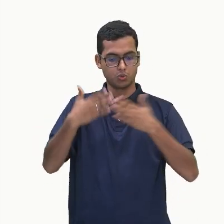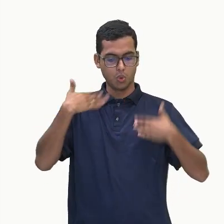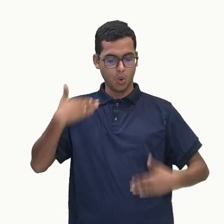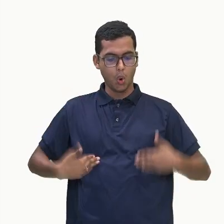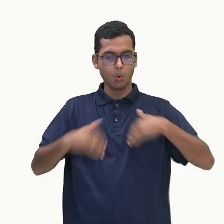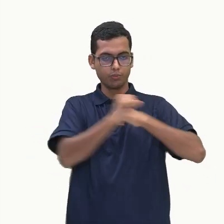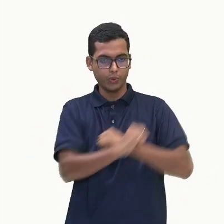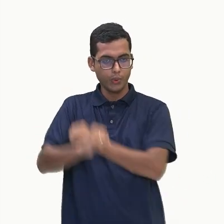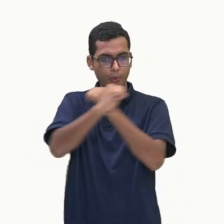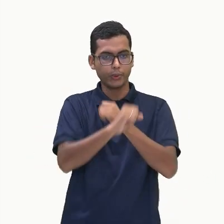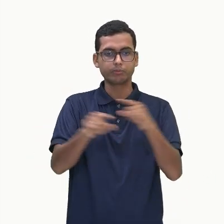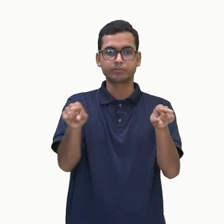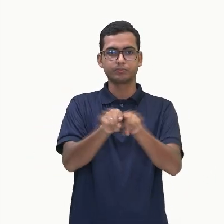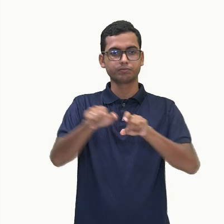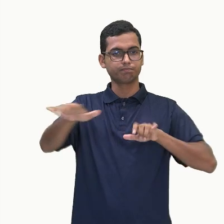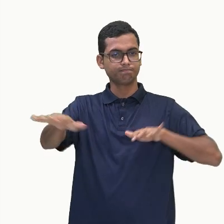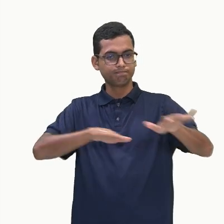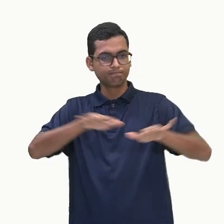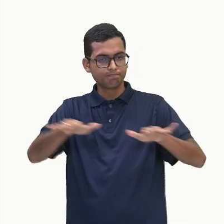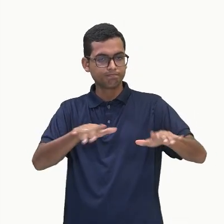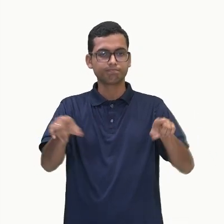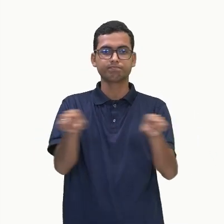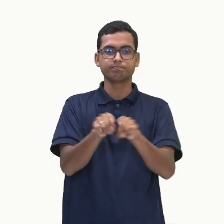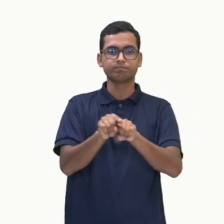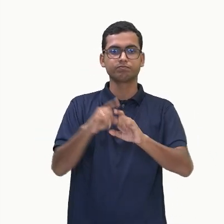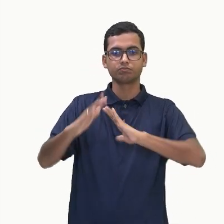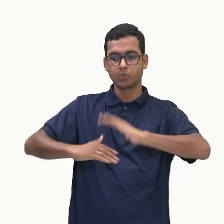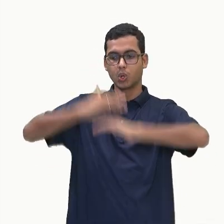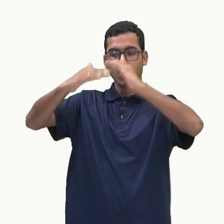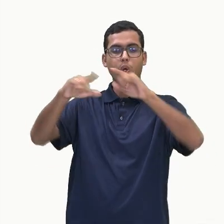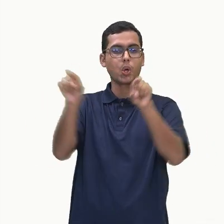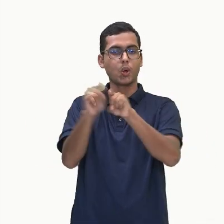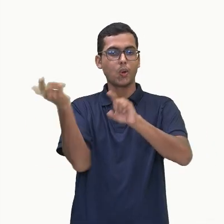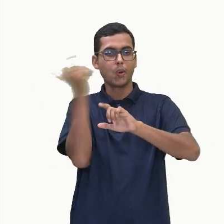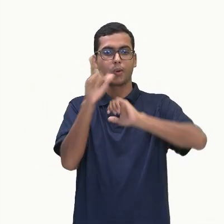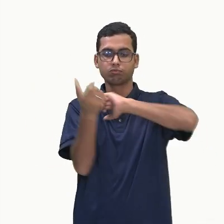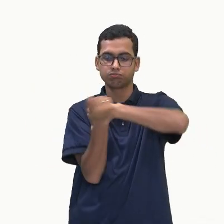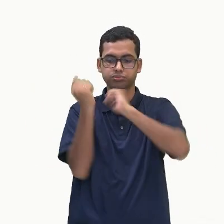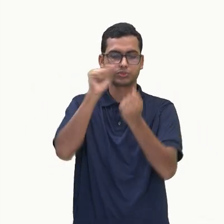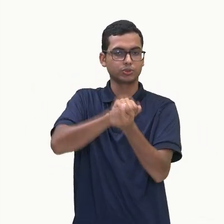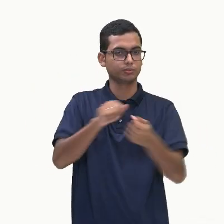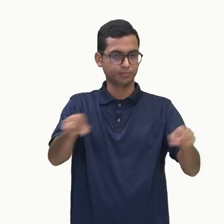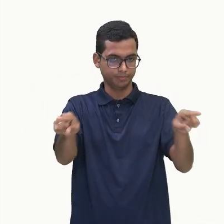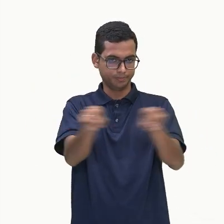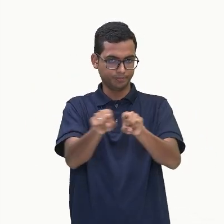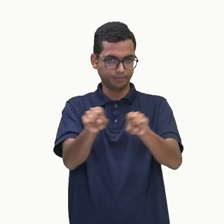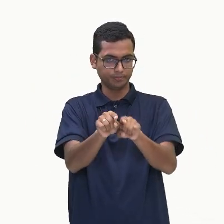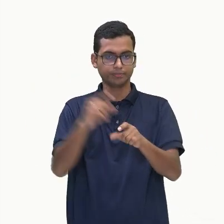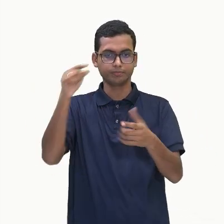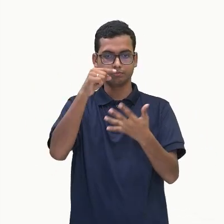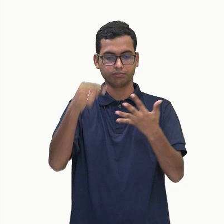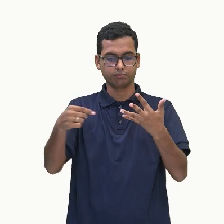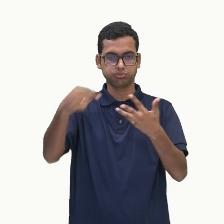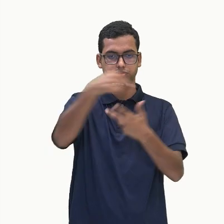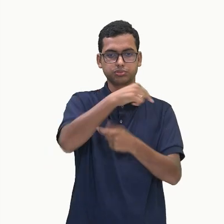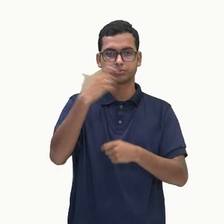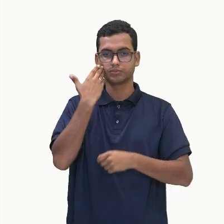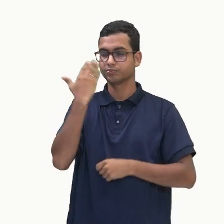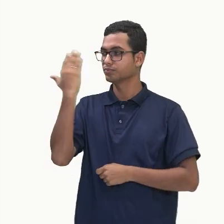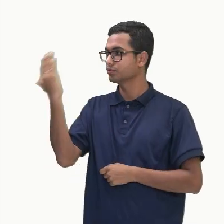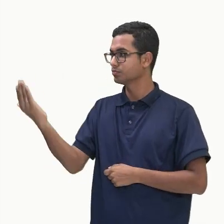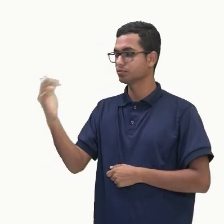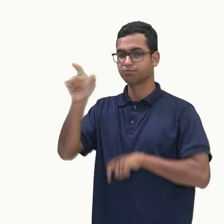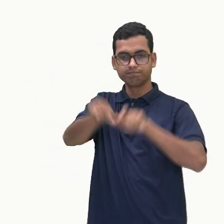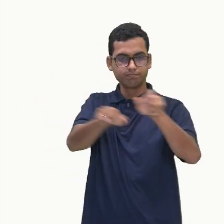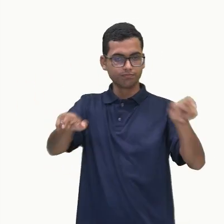movimento e evolução e adaptação. Todas essas são características